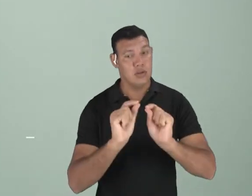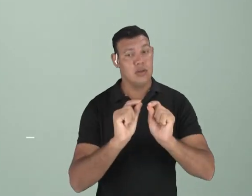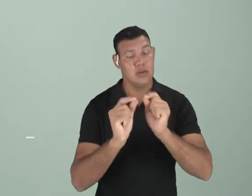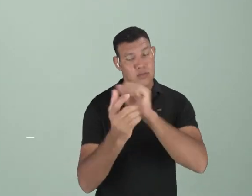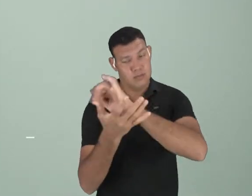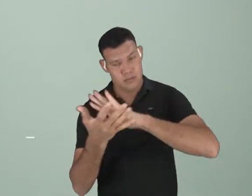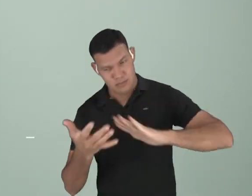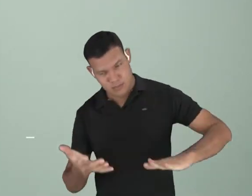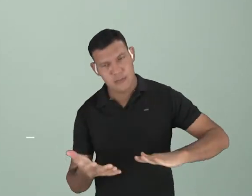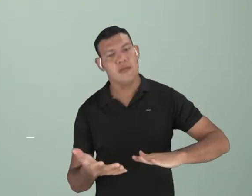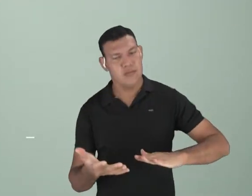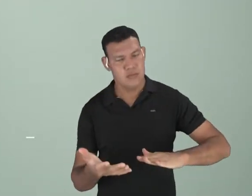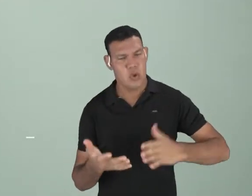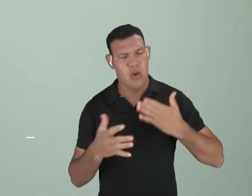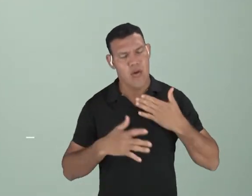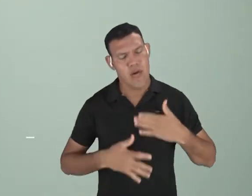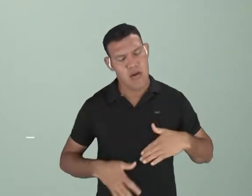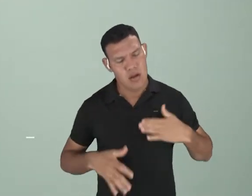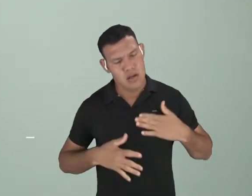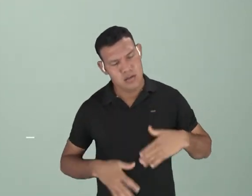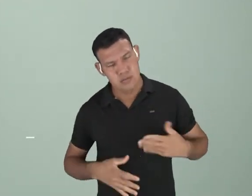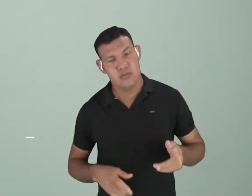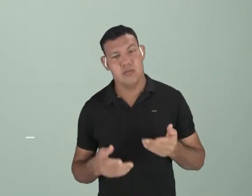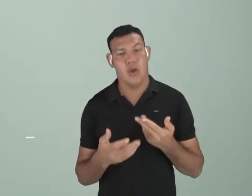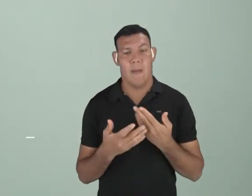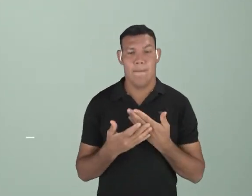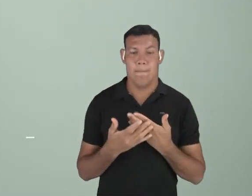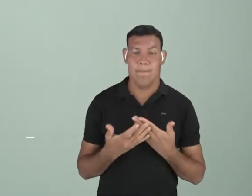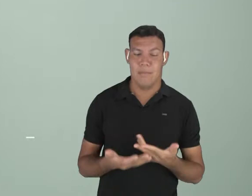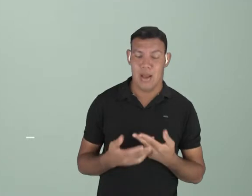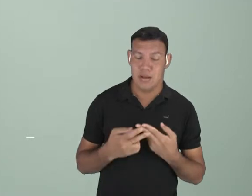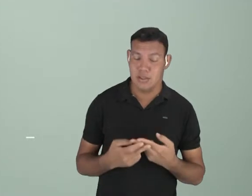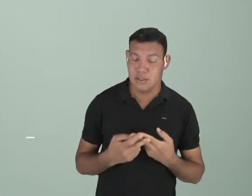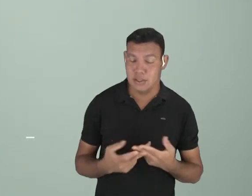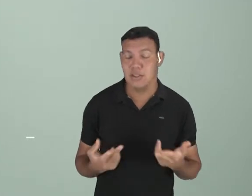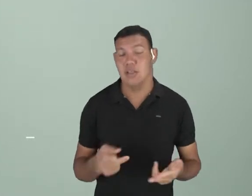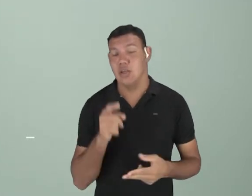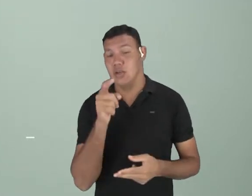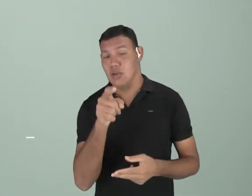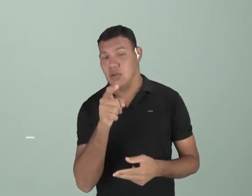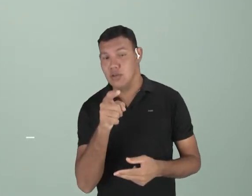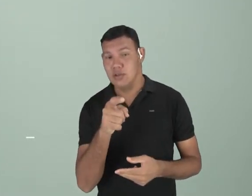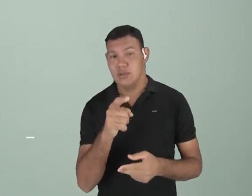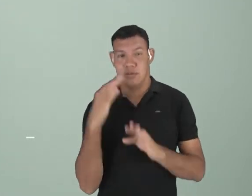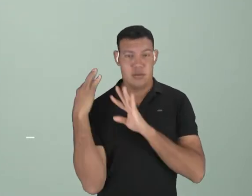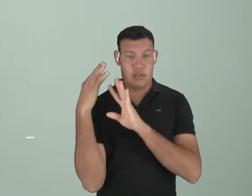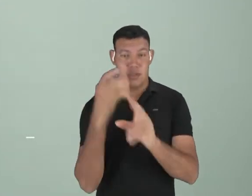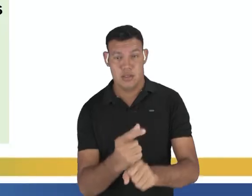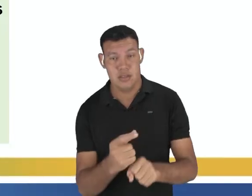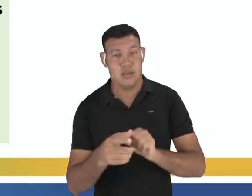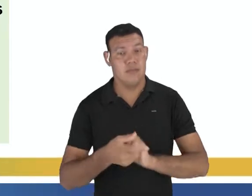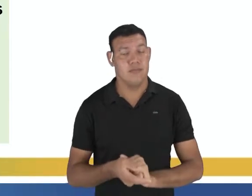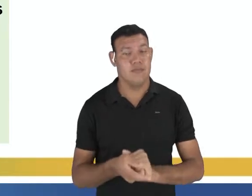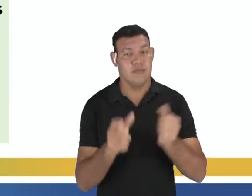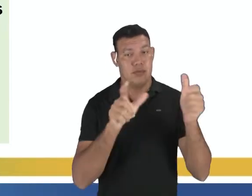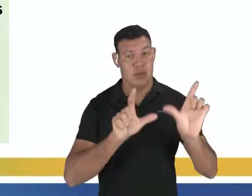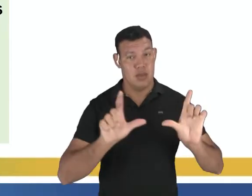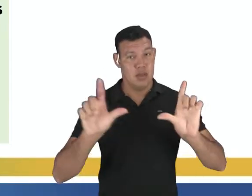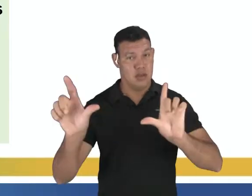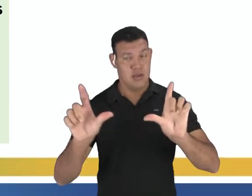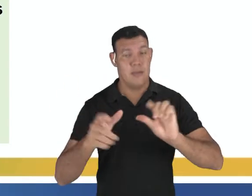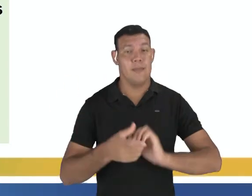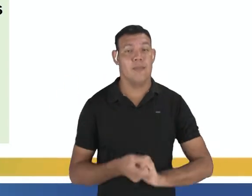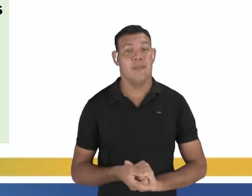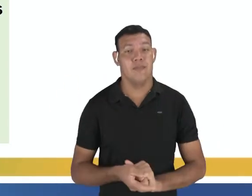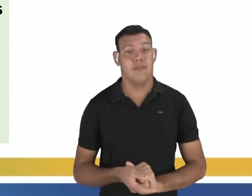bem tranquila e bem eficiente de você revisar algo que você já estudou, tá? Aí na telinha vocês estão vendo duas questões,